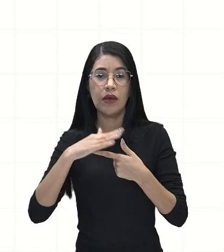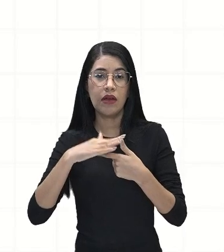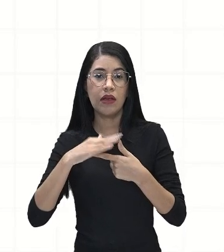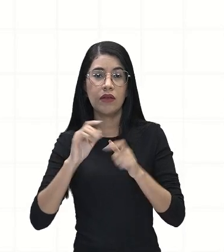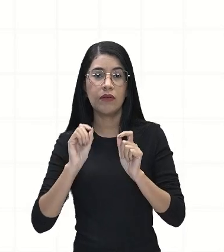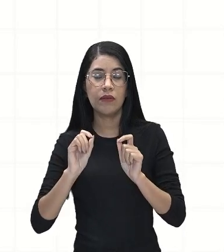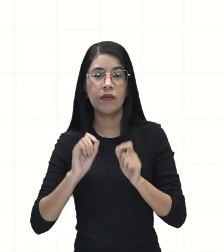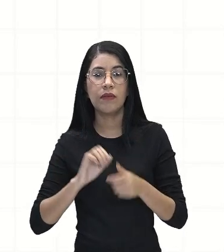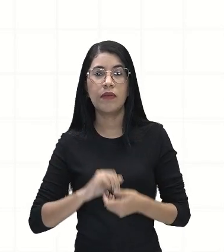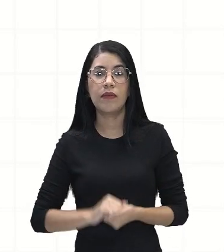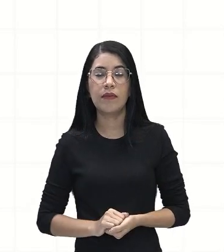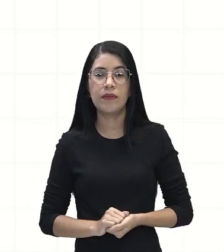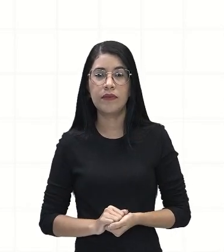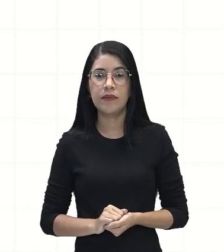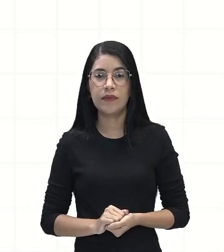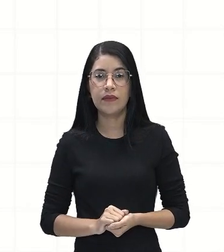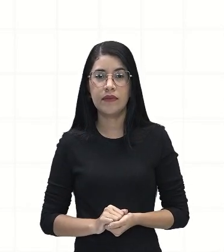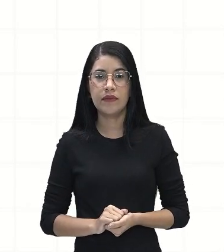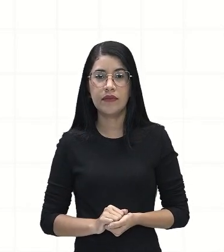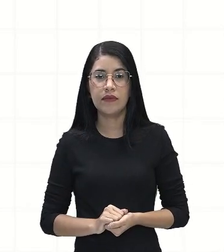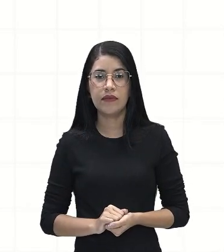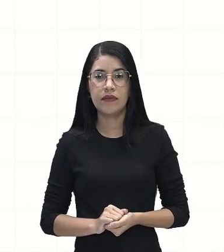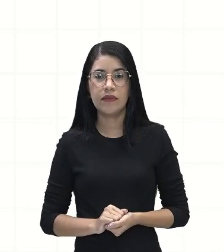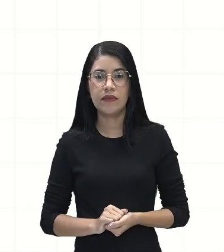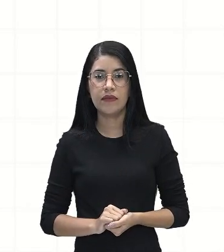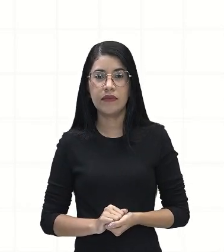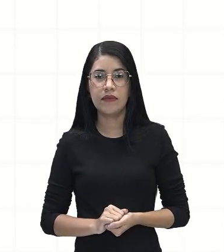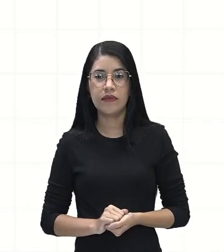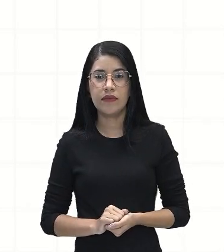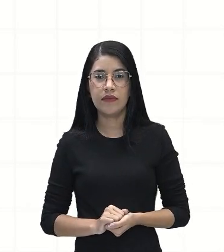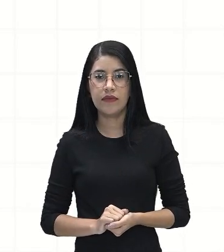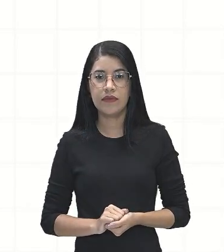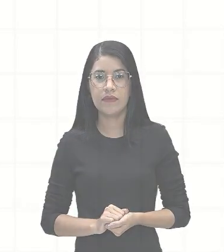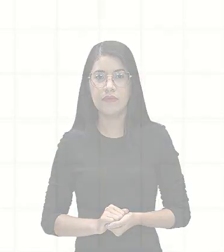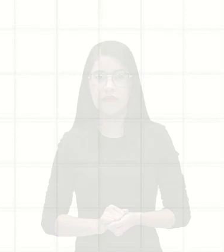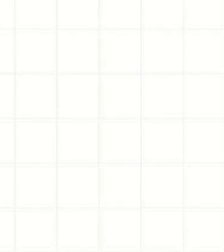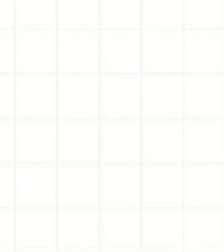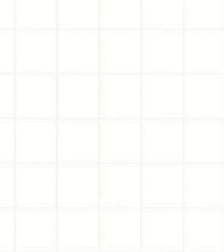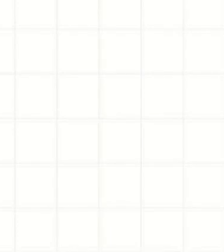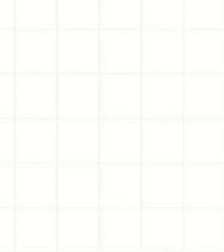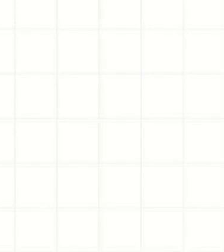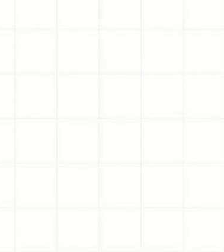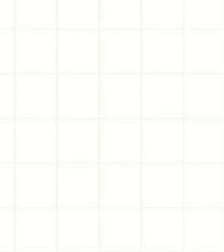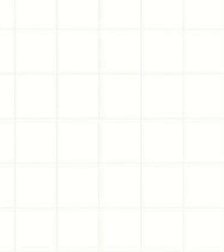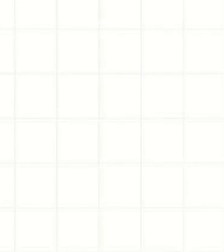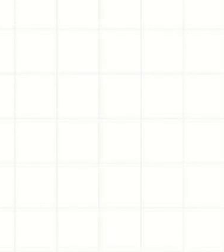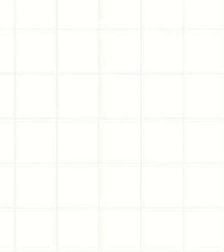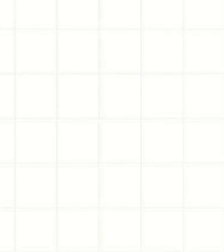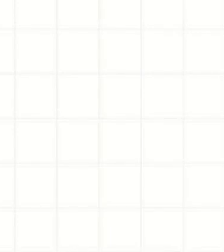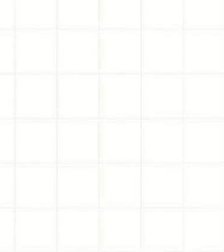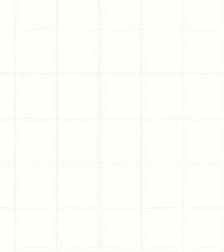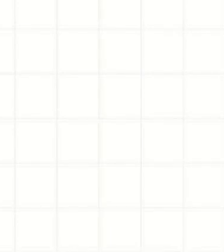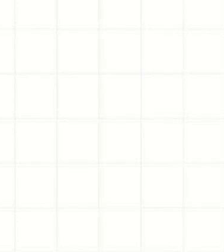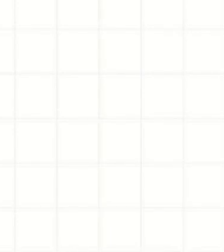Pitágoras aqui nesse quadrado? A relação vai ser justamente quando eu traçar essa diagonal aqui, que está de